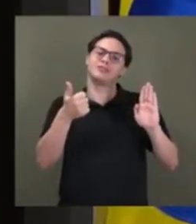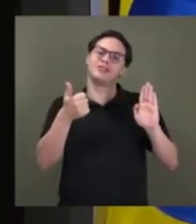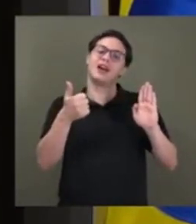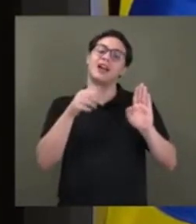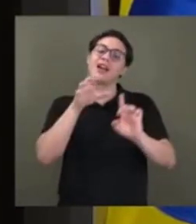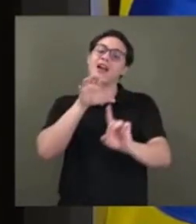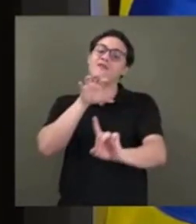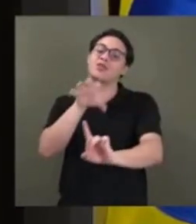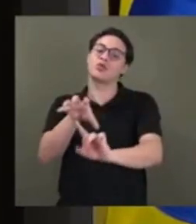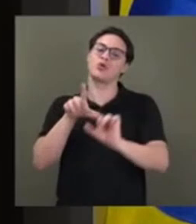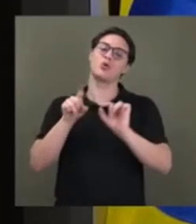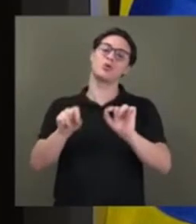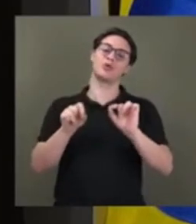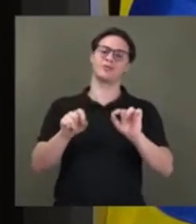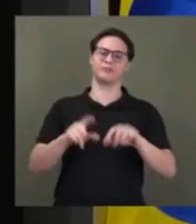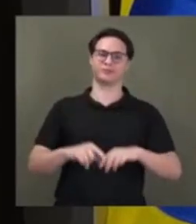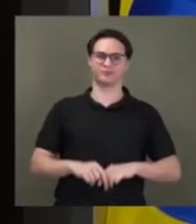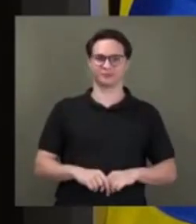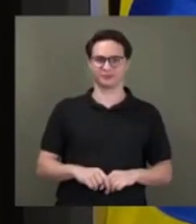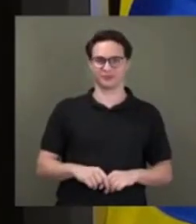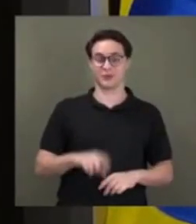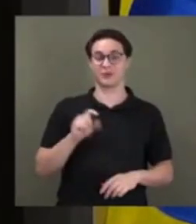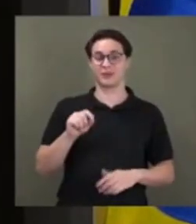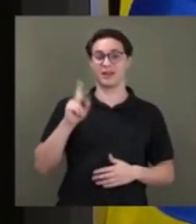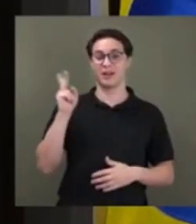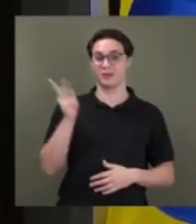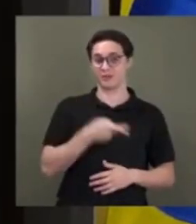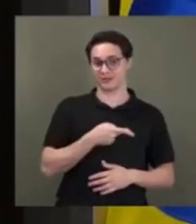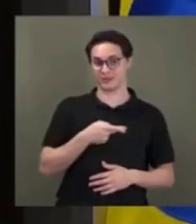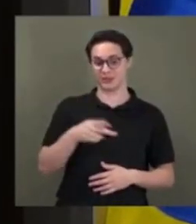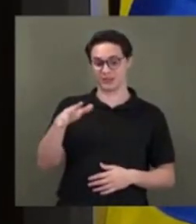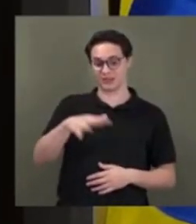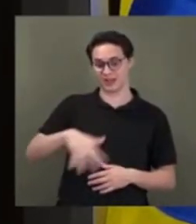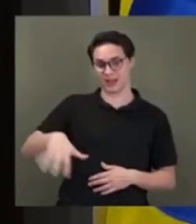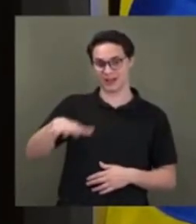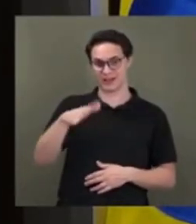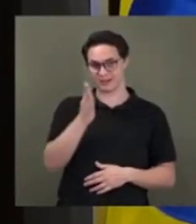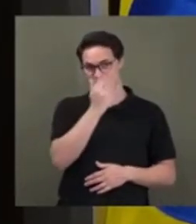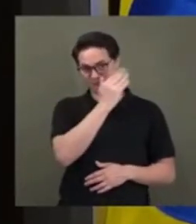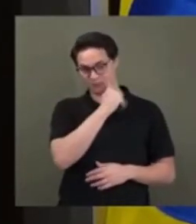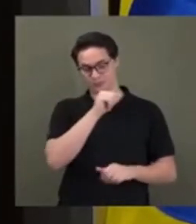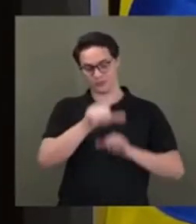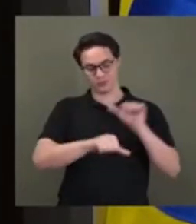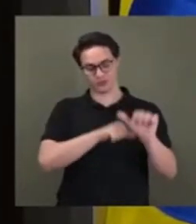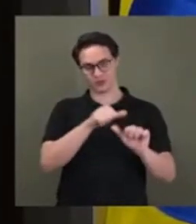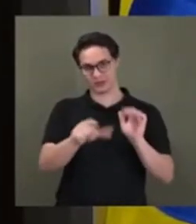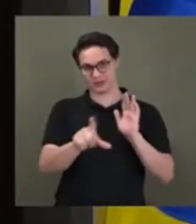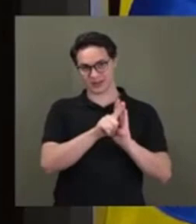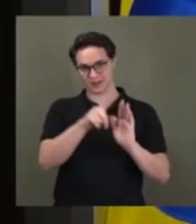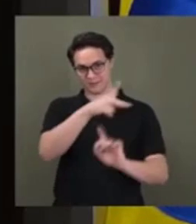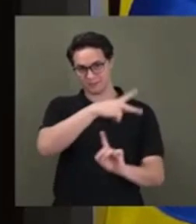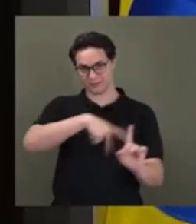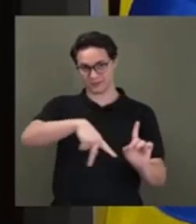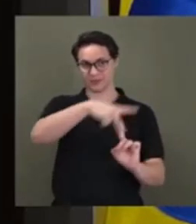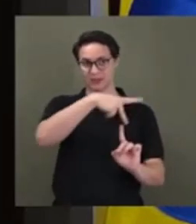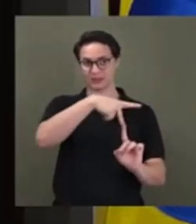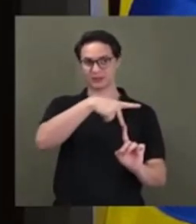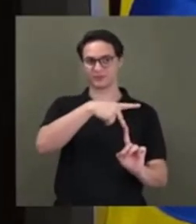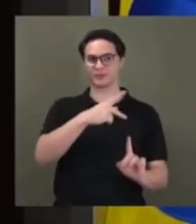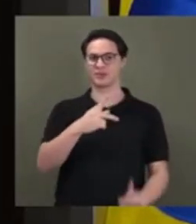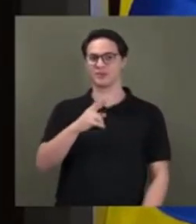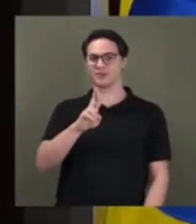seguinte circunstância. O que aconteceu no âmbito da reforma da Previdência? Quando, da análise do